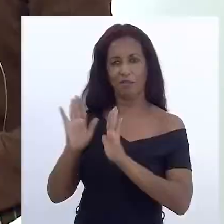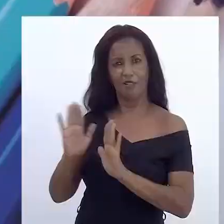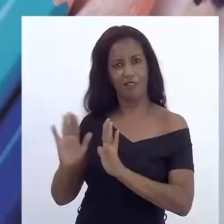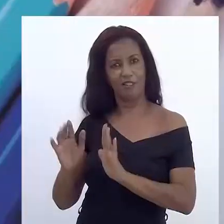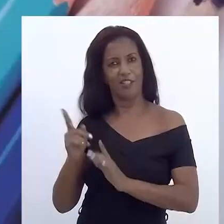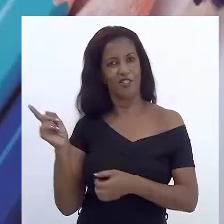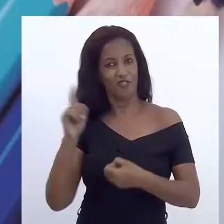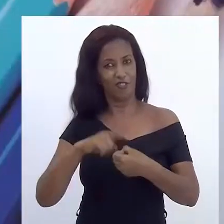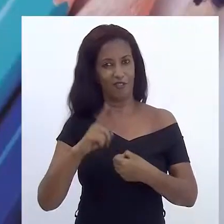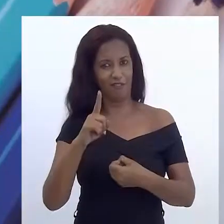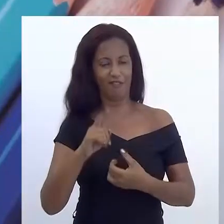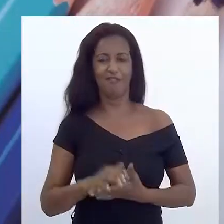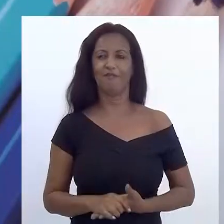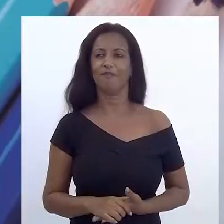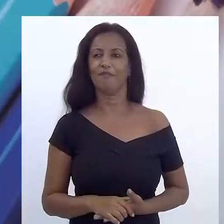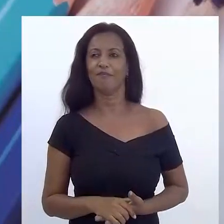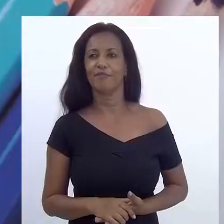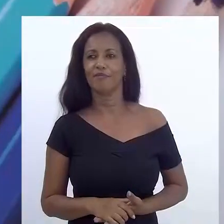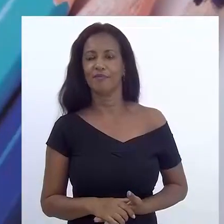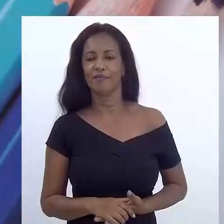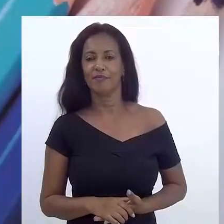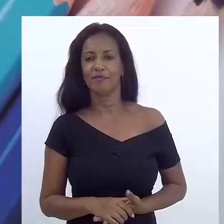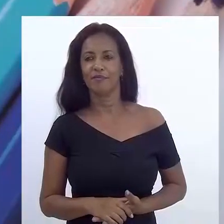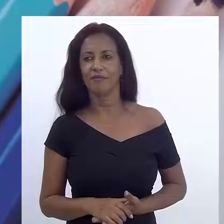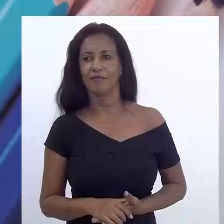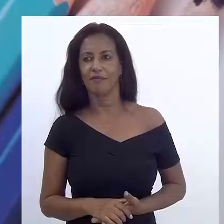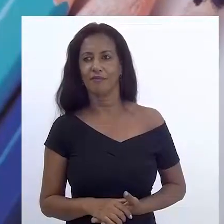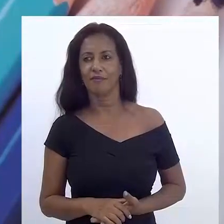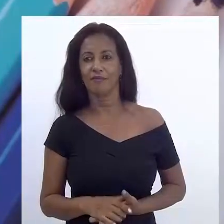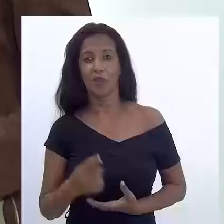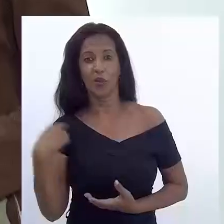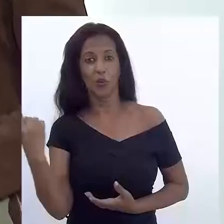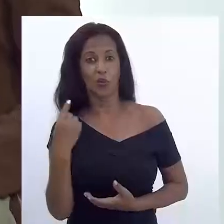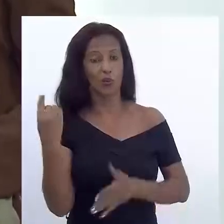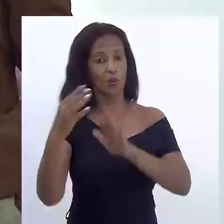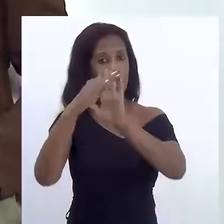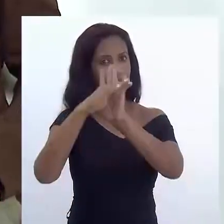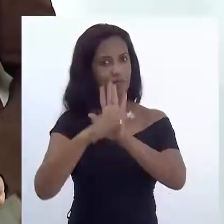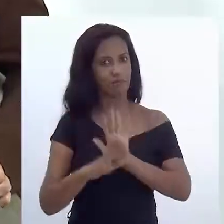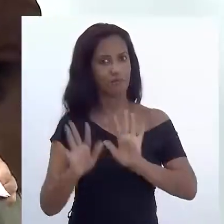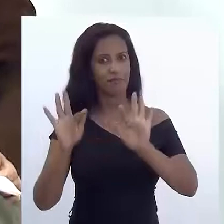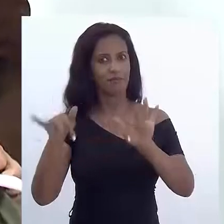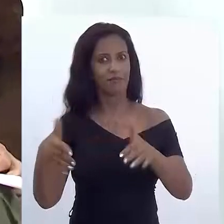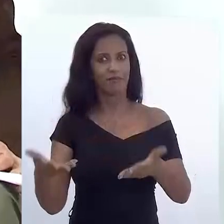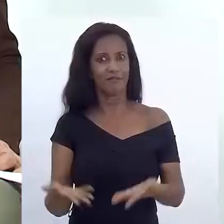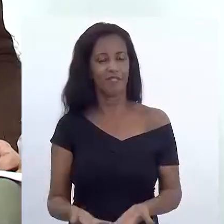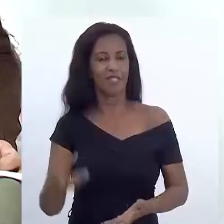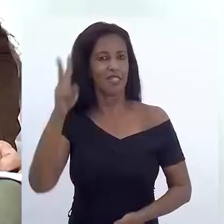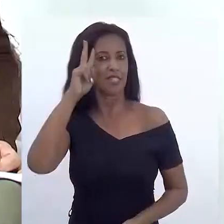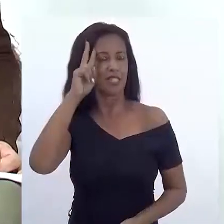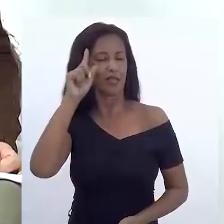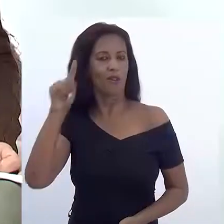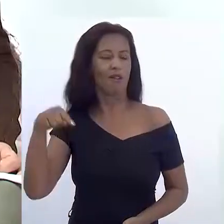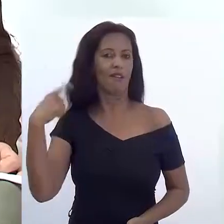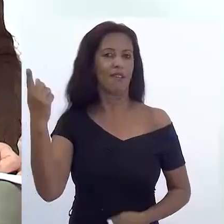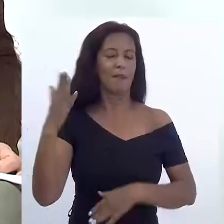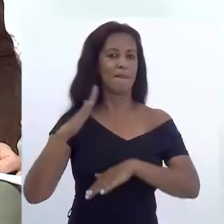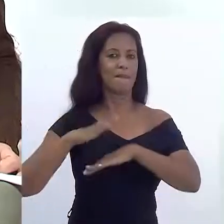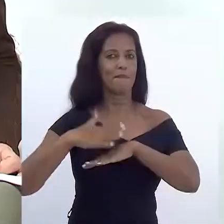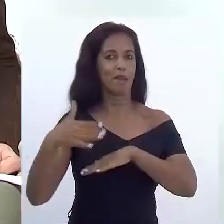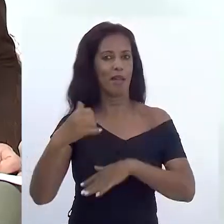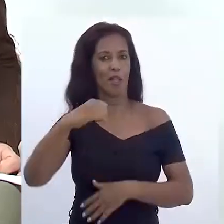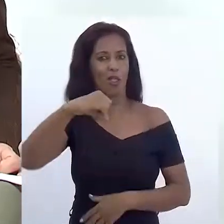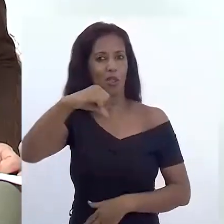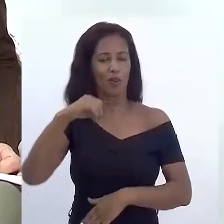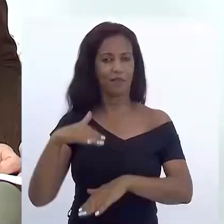me despedir da galera e já volto, tá bom? Só um segundinho. O nosso programa fica por aqui. Na segunda-feira que vem tem